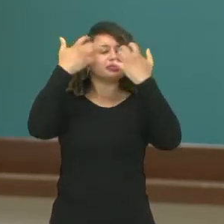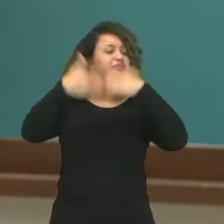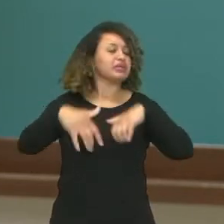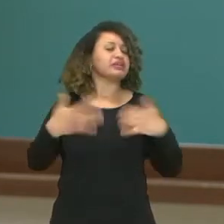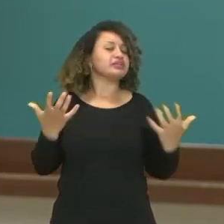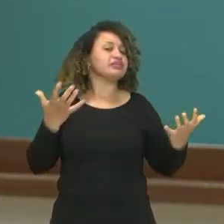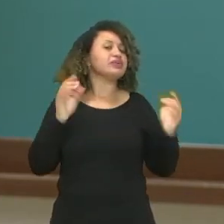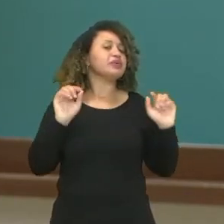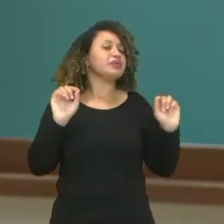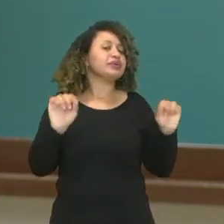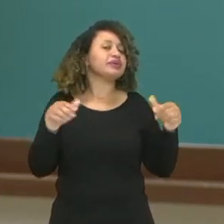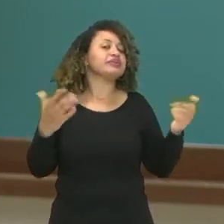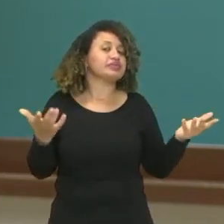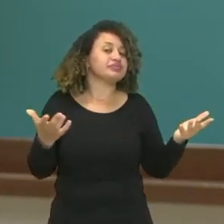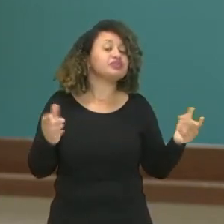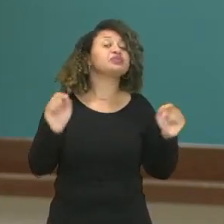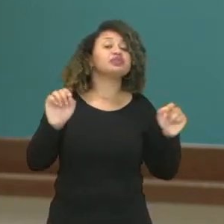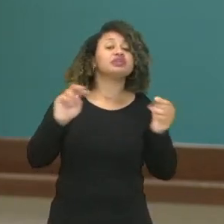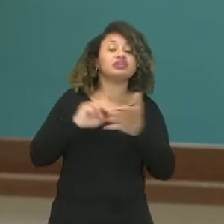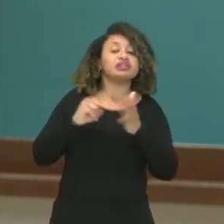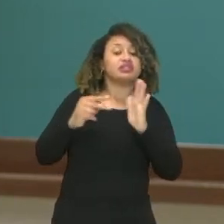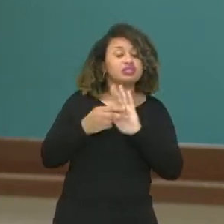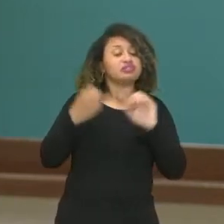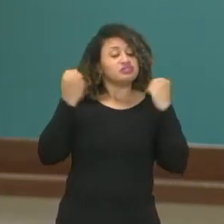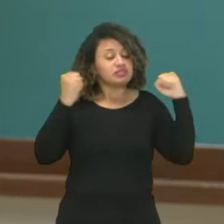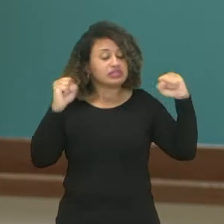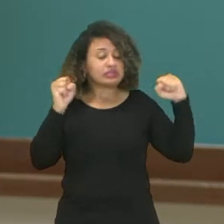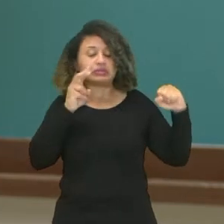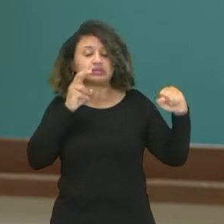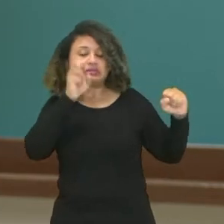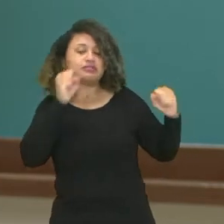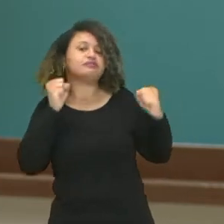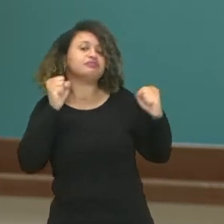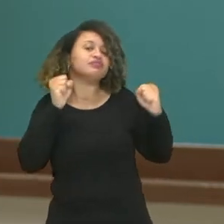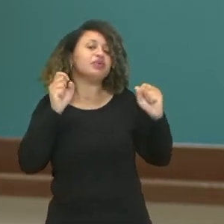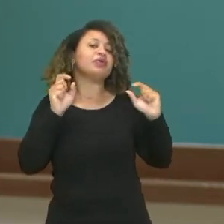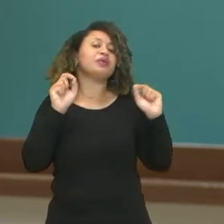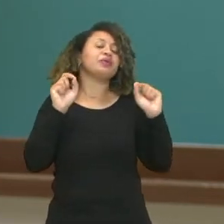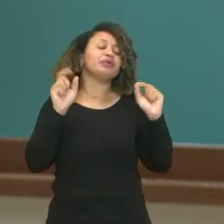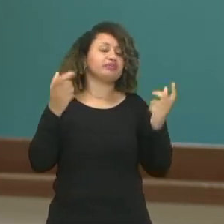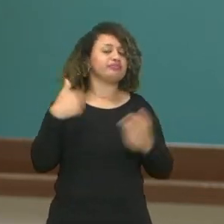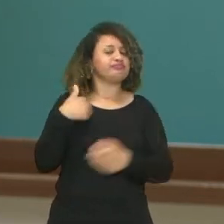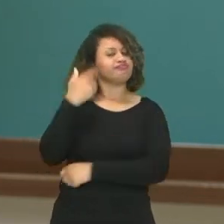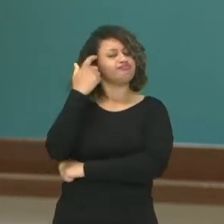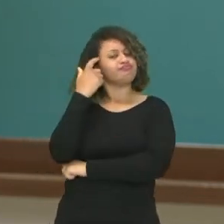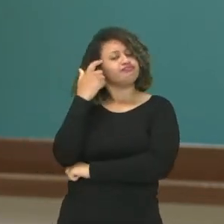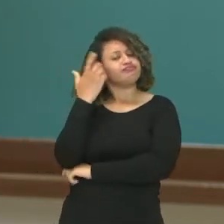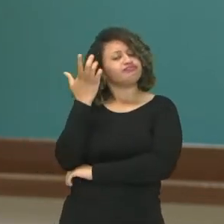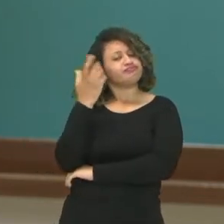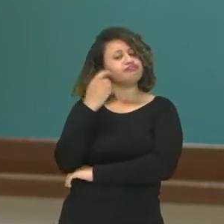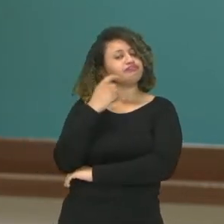escutam isso? O que é um exercício de alta intensidade? Pensem um pouquinho.